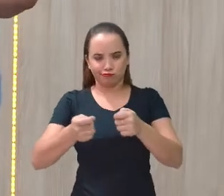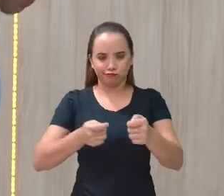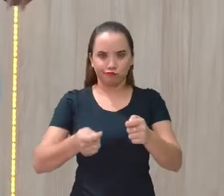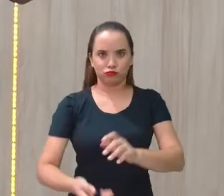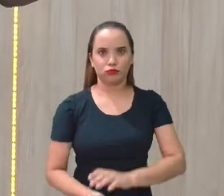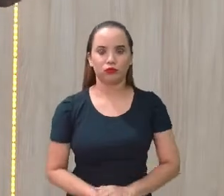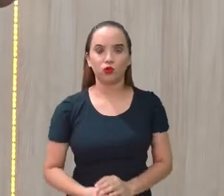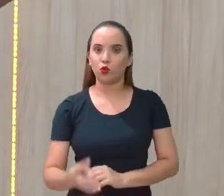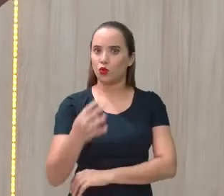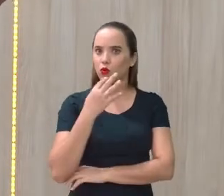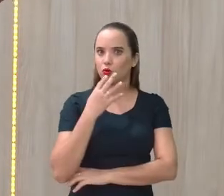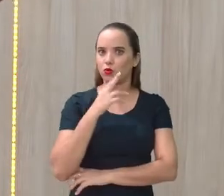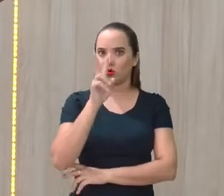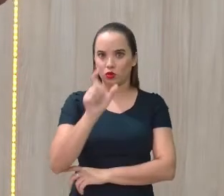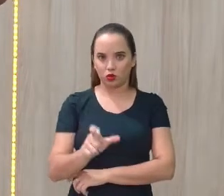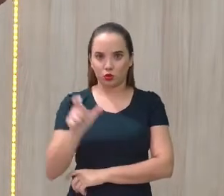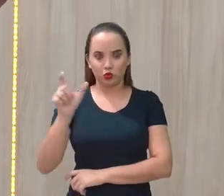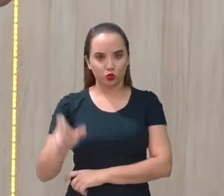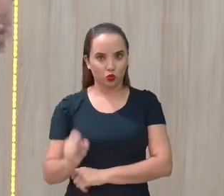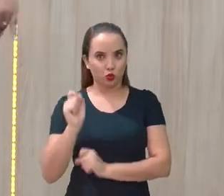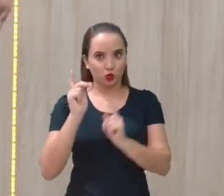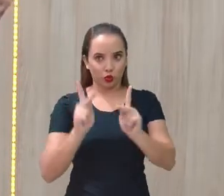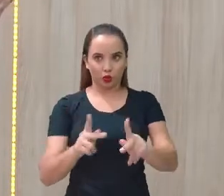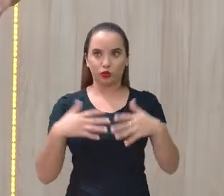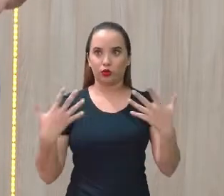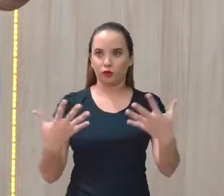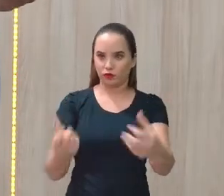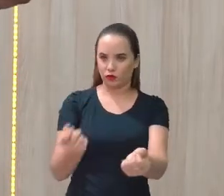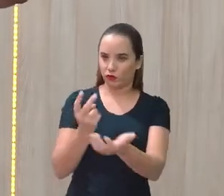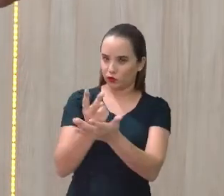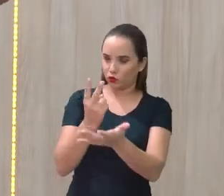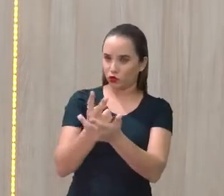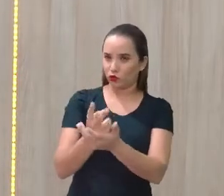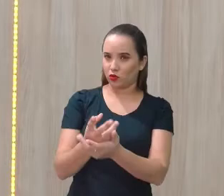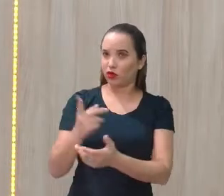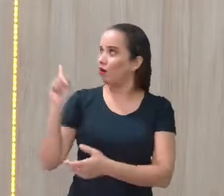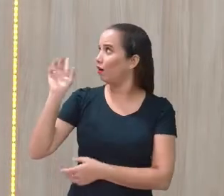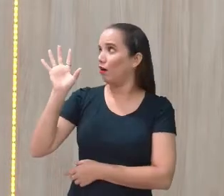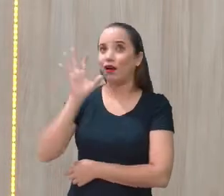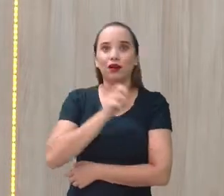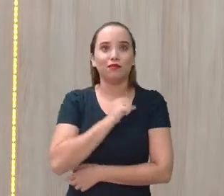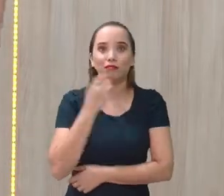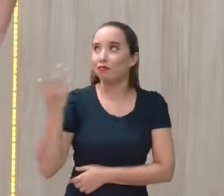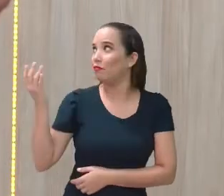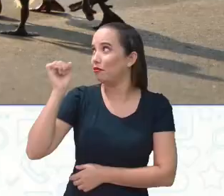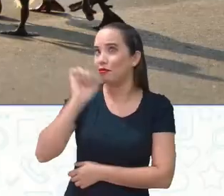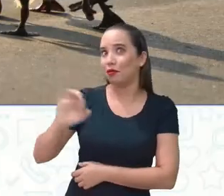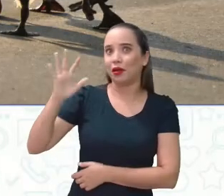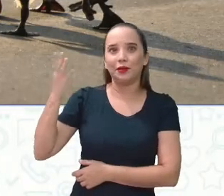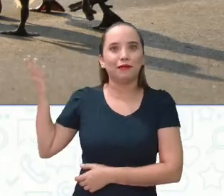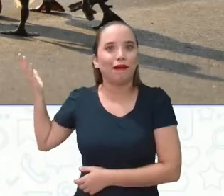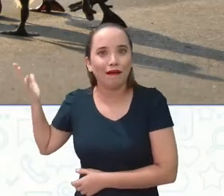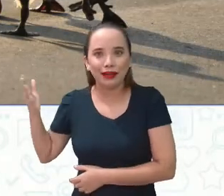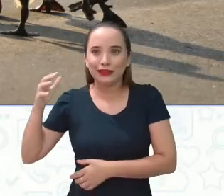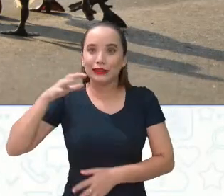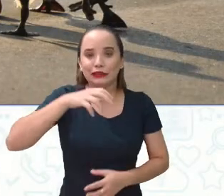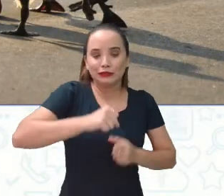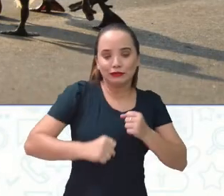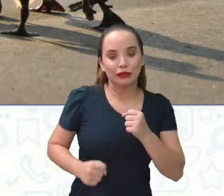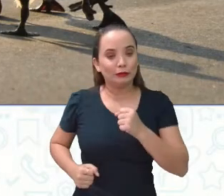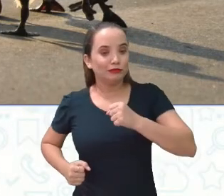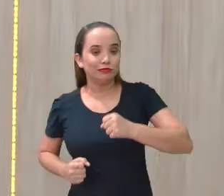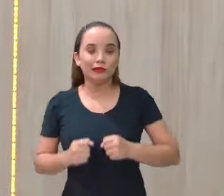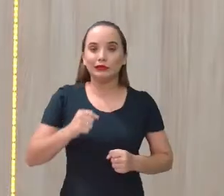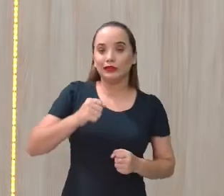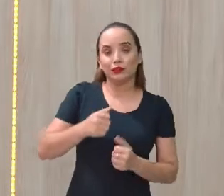informal. O que pode e o que não pode, beleza? Então, vamos seguir. Adorei essa imagem. Vamos seguir? Vamos